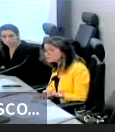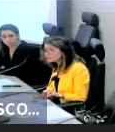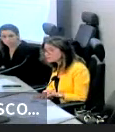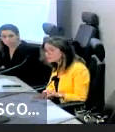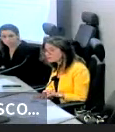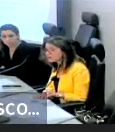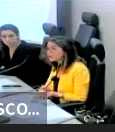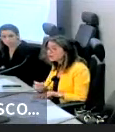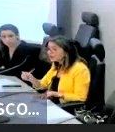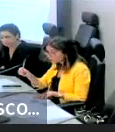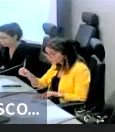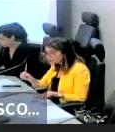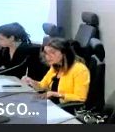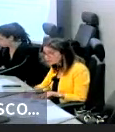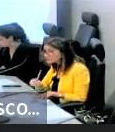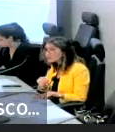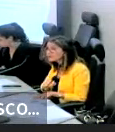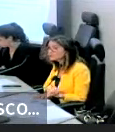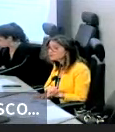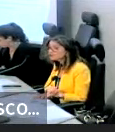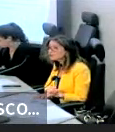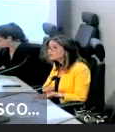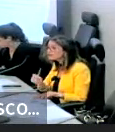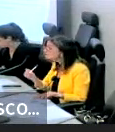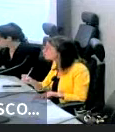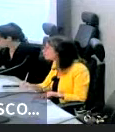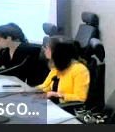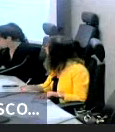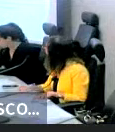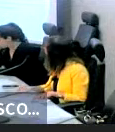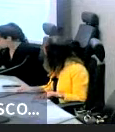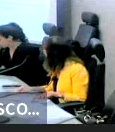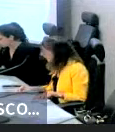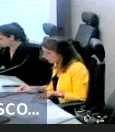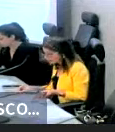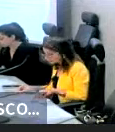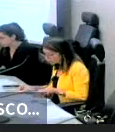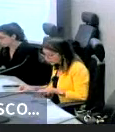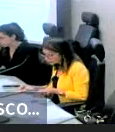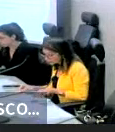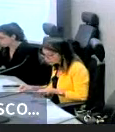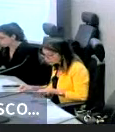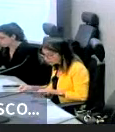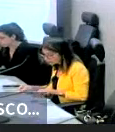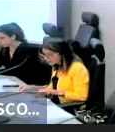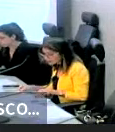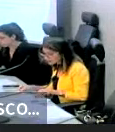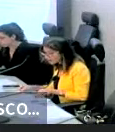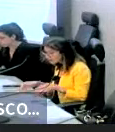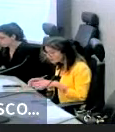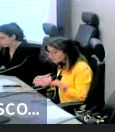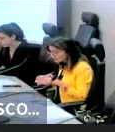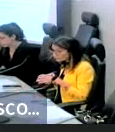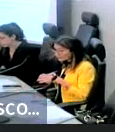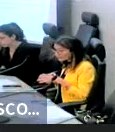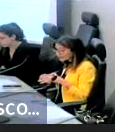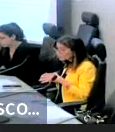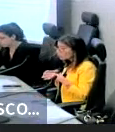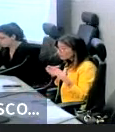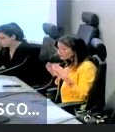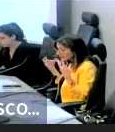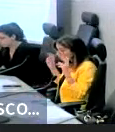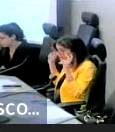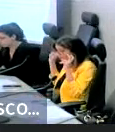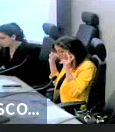filhos, pelos seus maridos, e elas não tinham a quem recorrer durante o período da pandemia, tanto é que foi criado